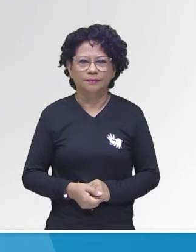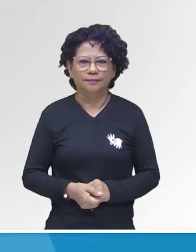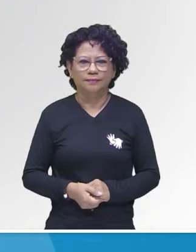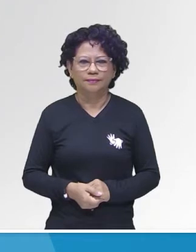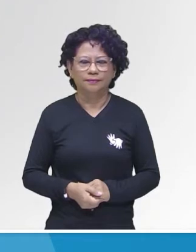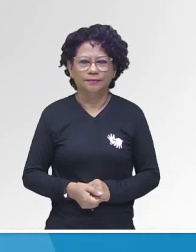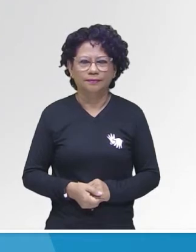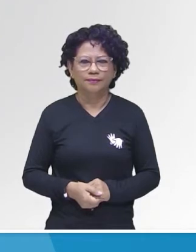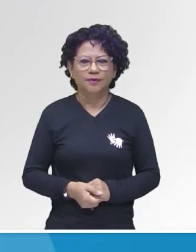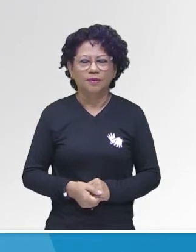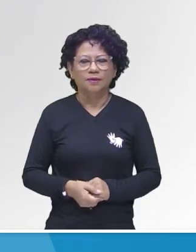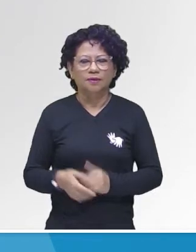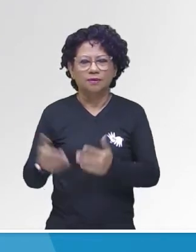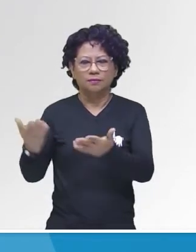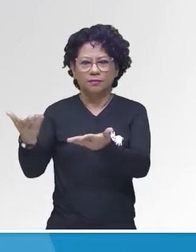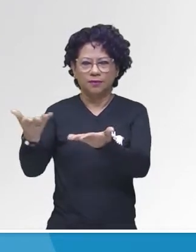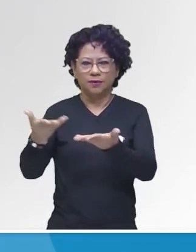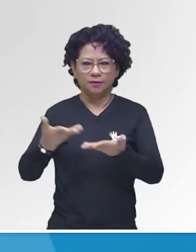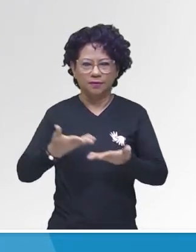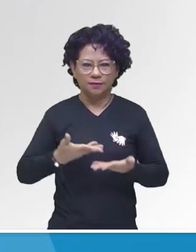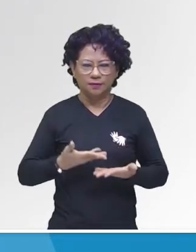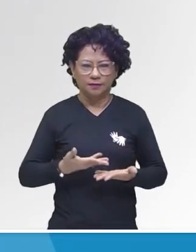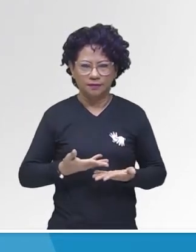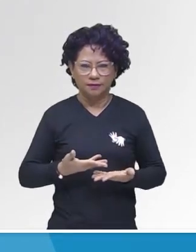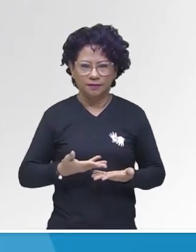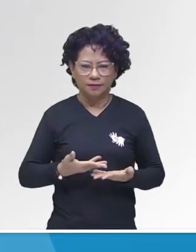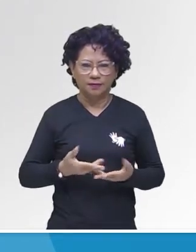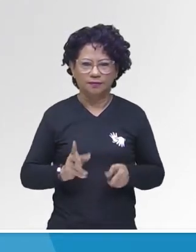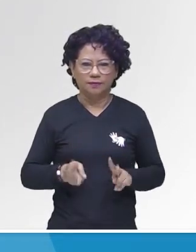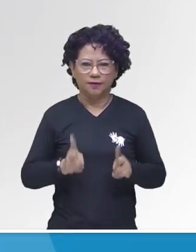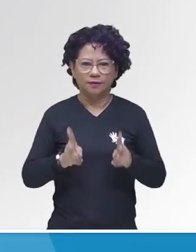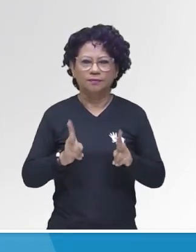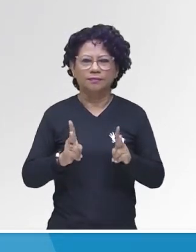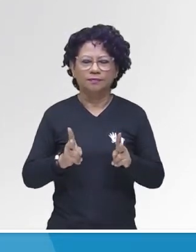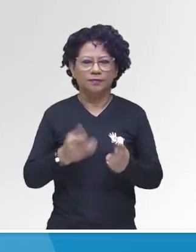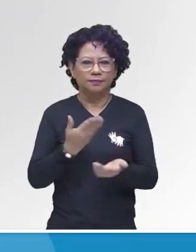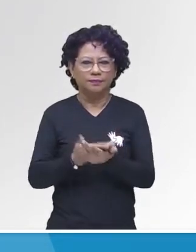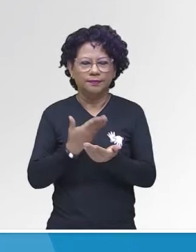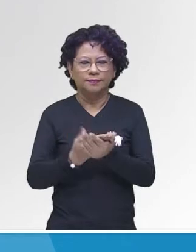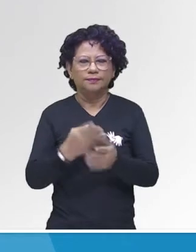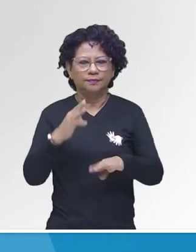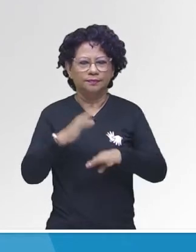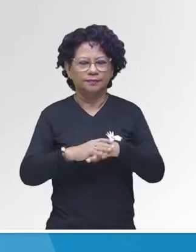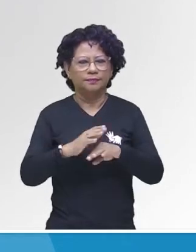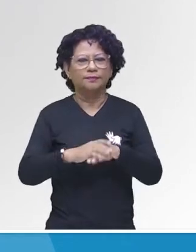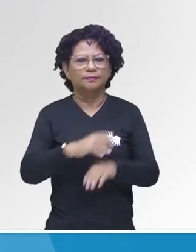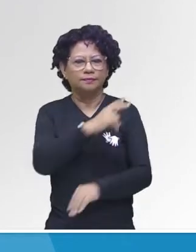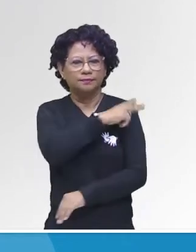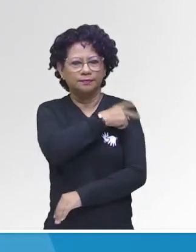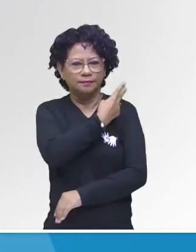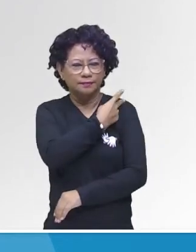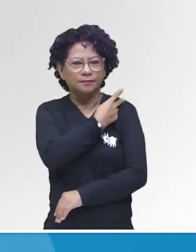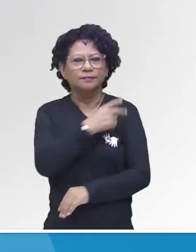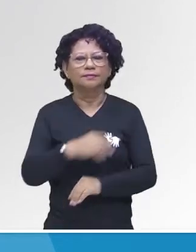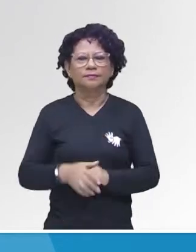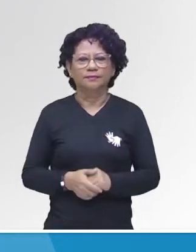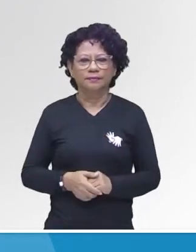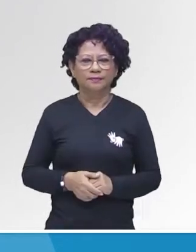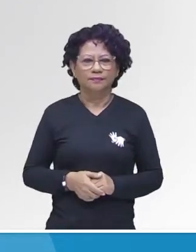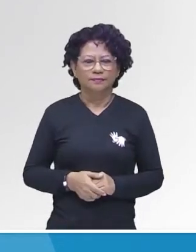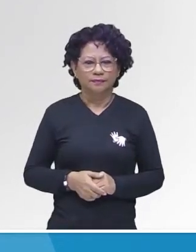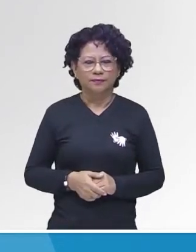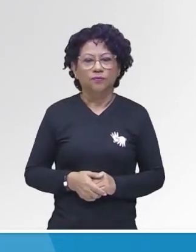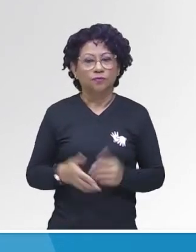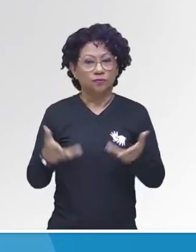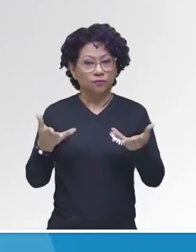Olá, sejam bem-vindos a mais uma aula aqui de matemática do segundo ano. Você viu aí na nossa chamada? Nós vamos trabalhar